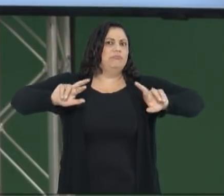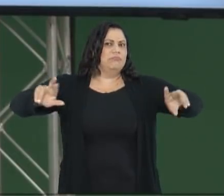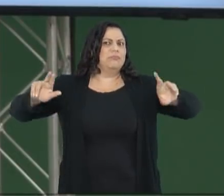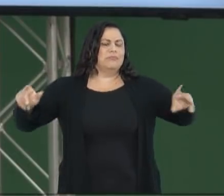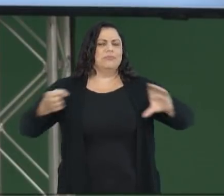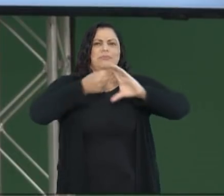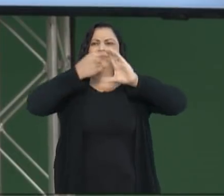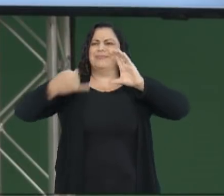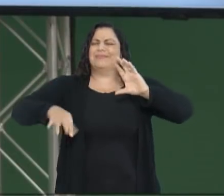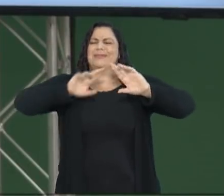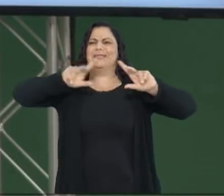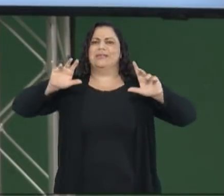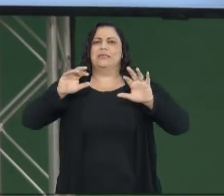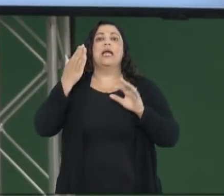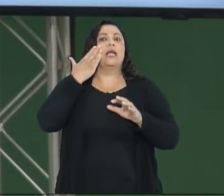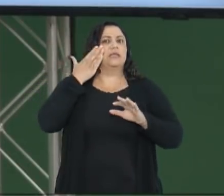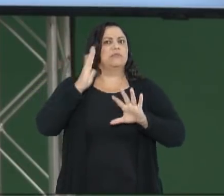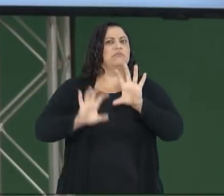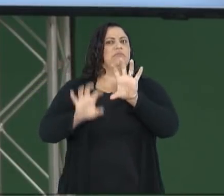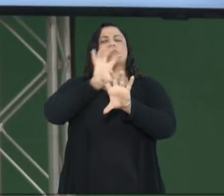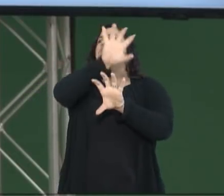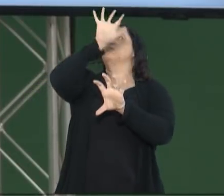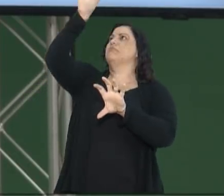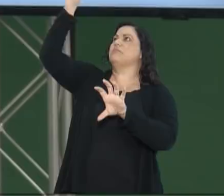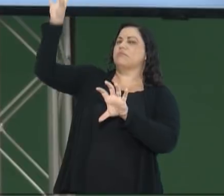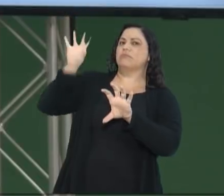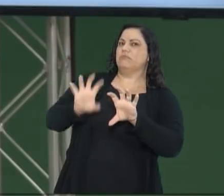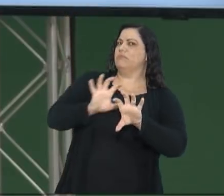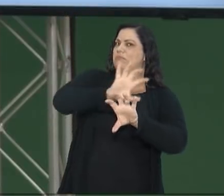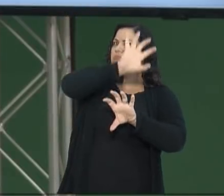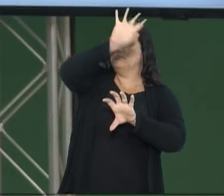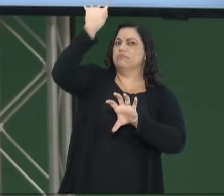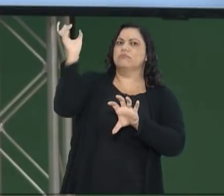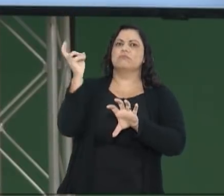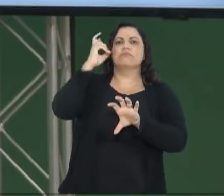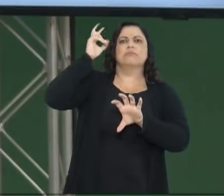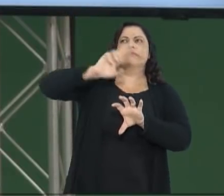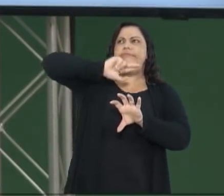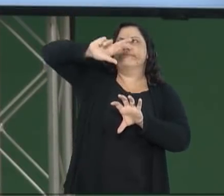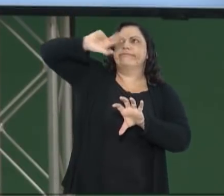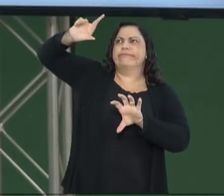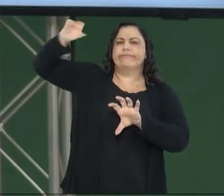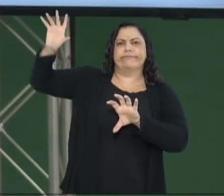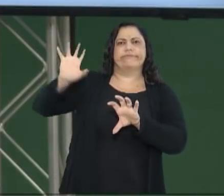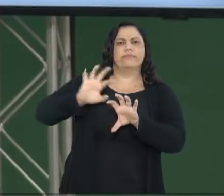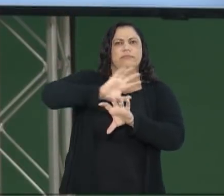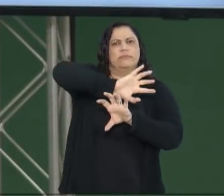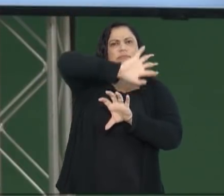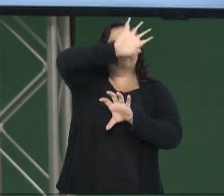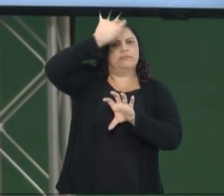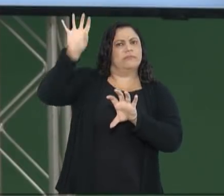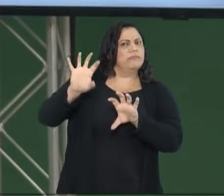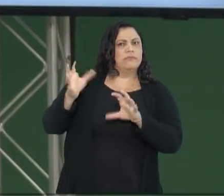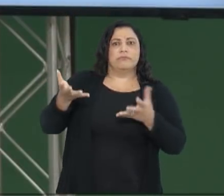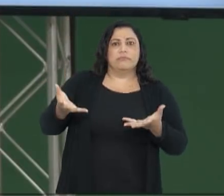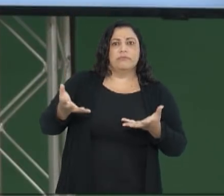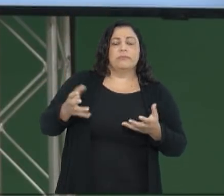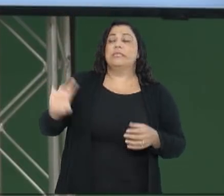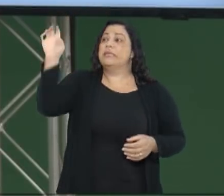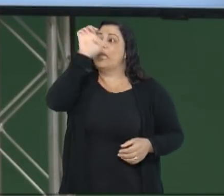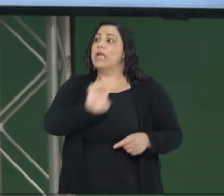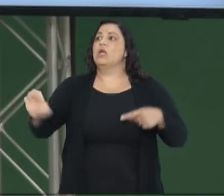diferenças regionais no Brasil nos modos de viver. Então, pensando na nossa realidade, na Europa funciona da mesma